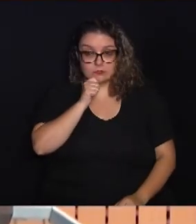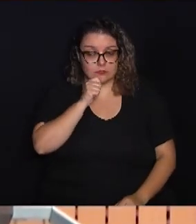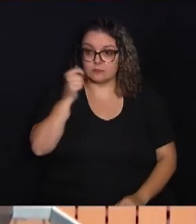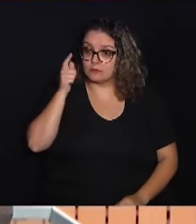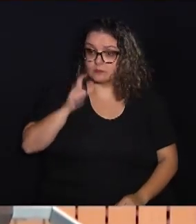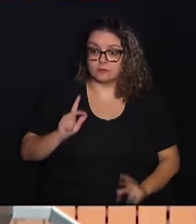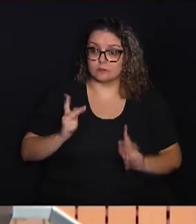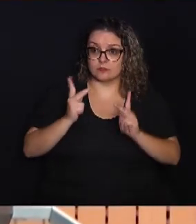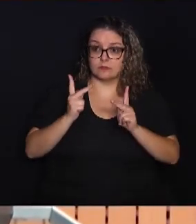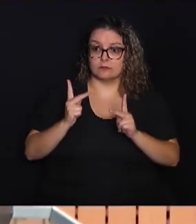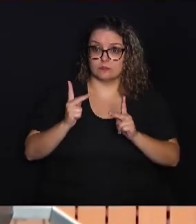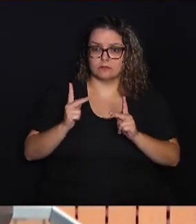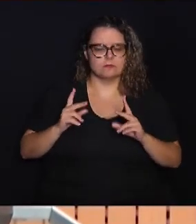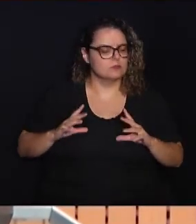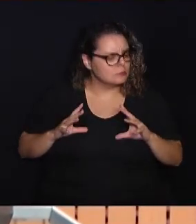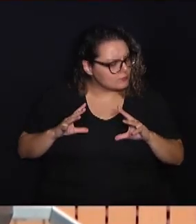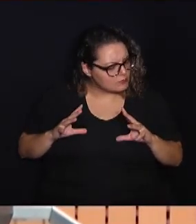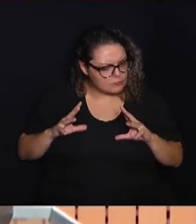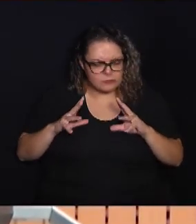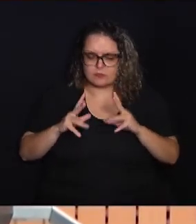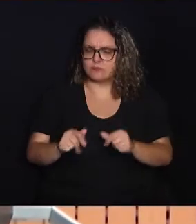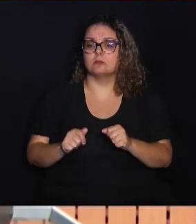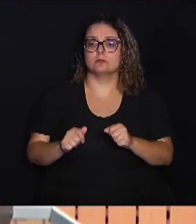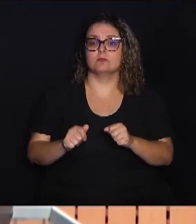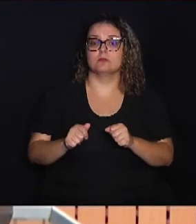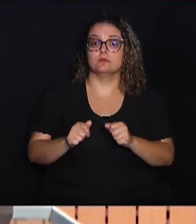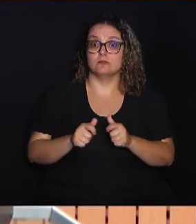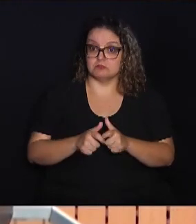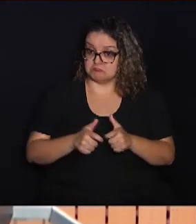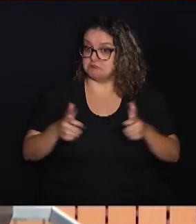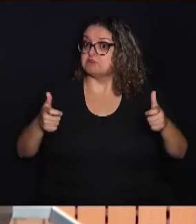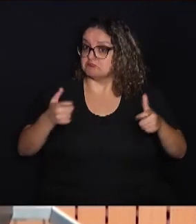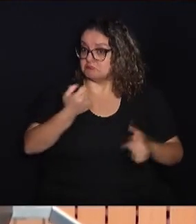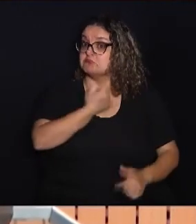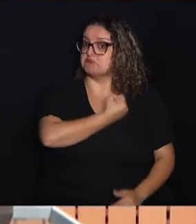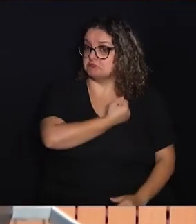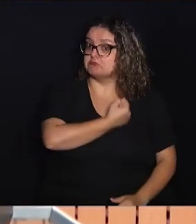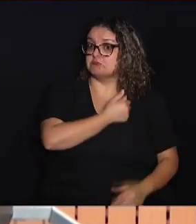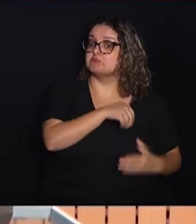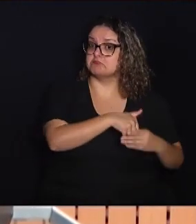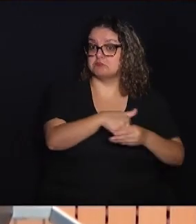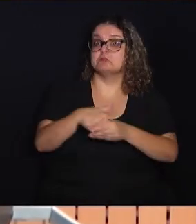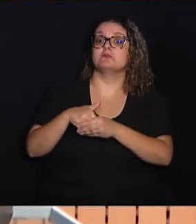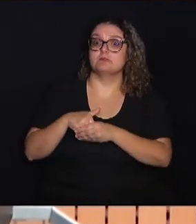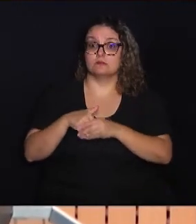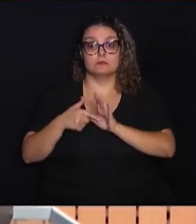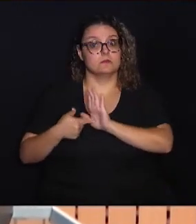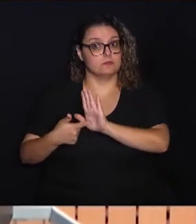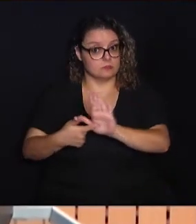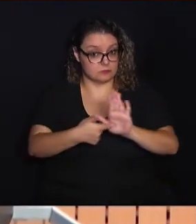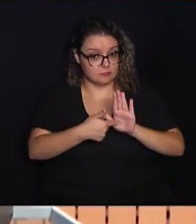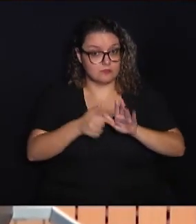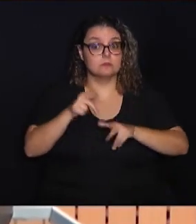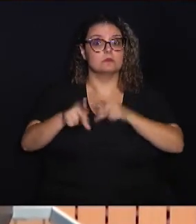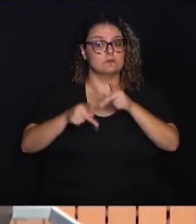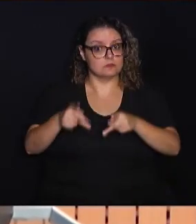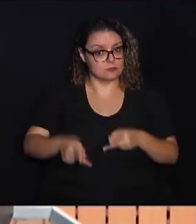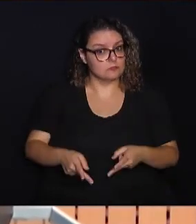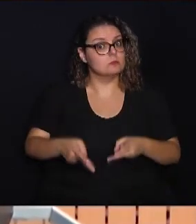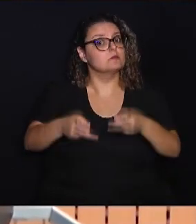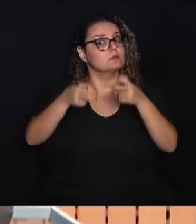reeleição todos aumentaram a sua votação numa demonstração de que a população